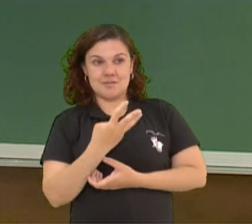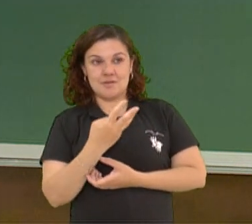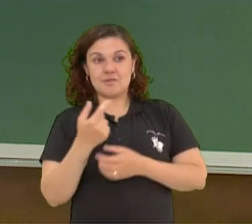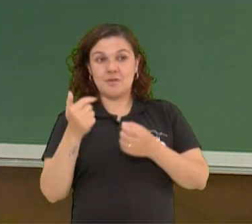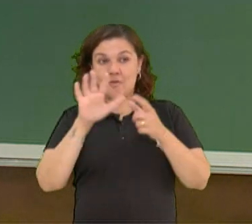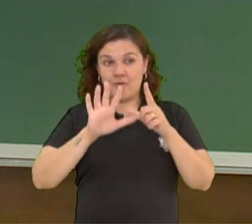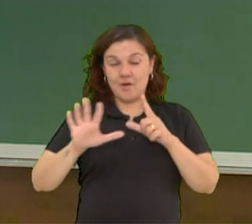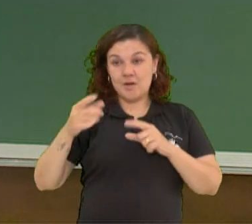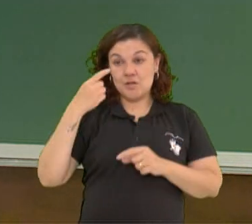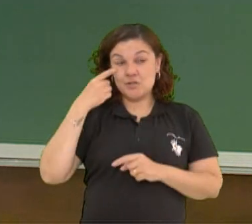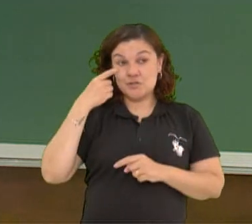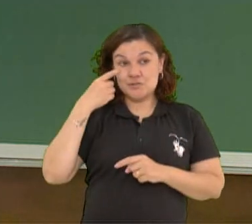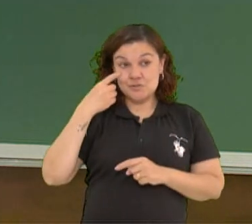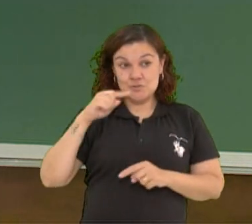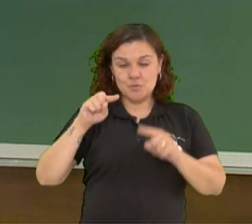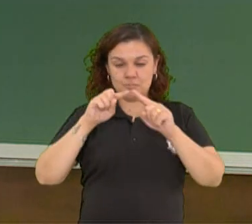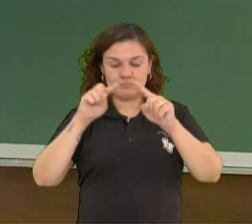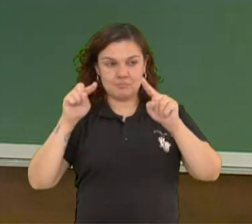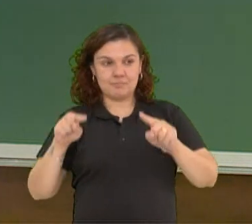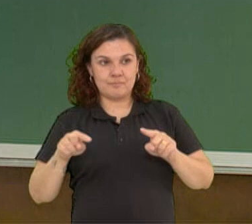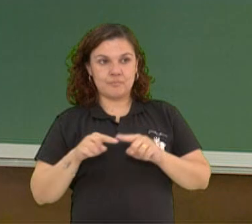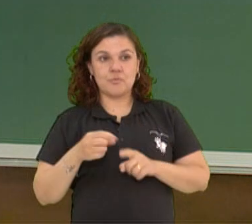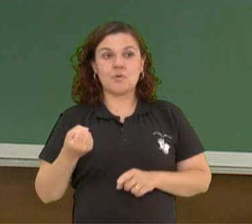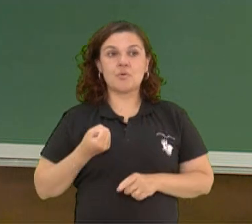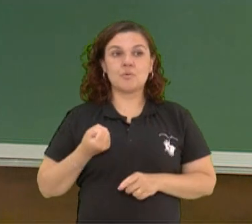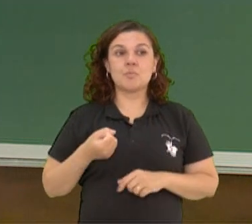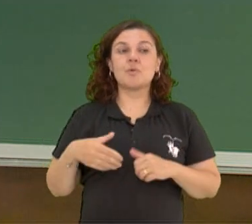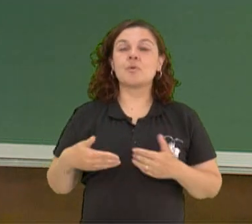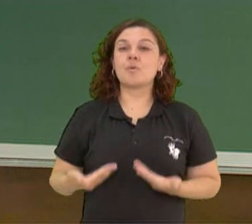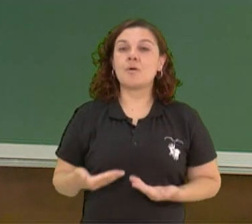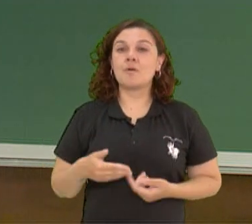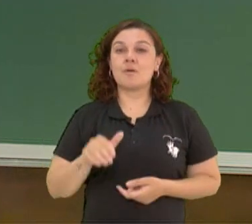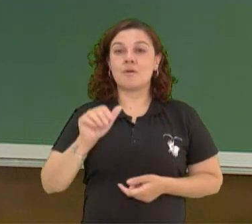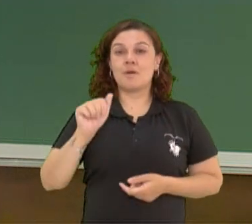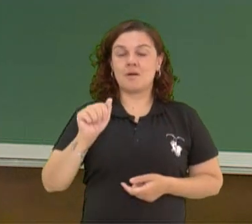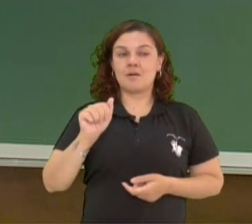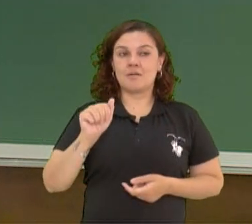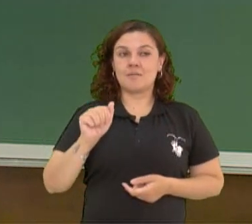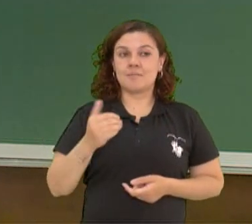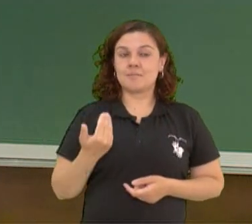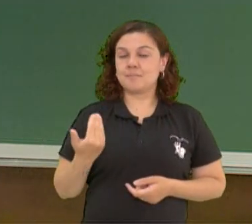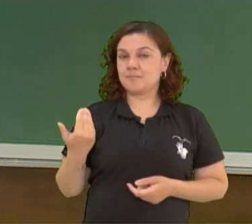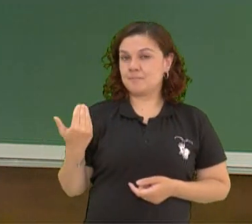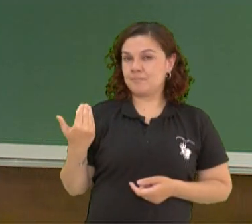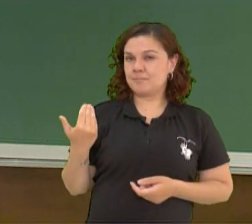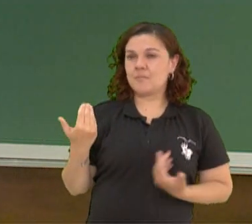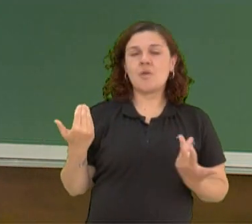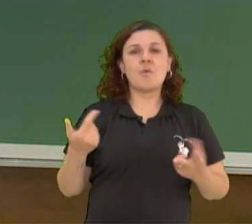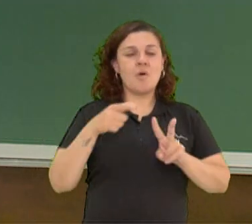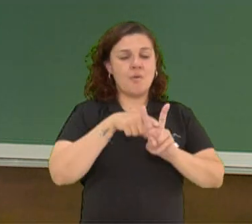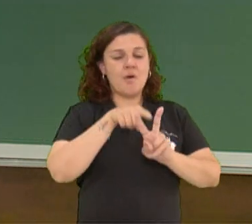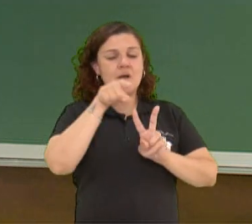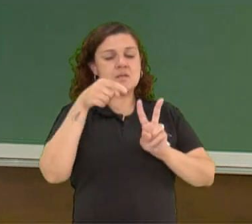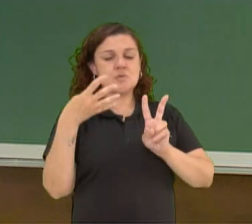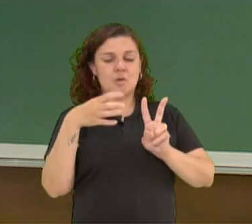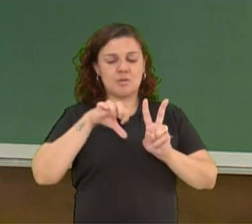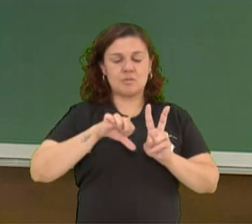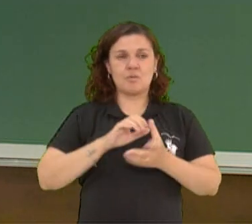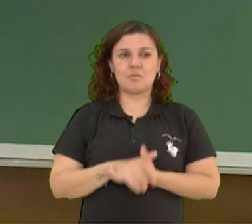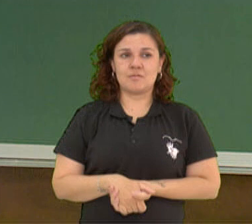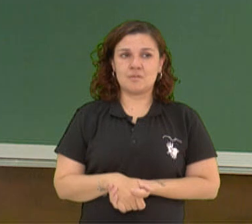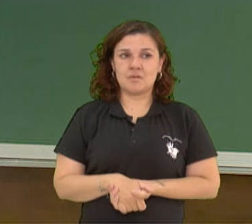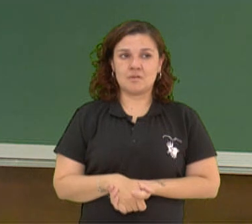figura, descubra geometricamente o valor de raiz quadrada de 4 nonos. qual que é a raiz quadrada de 4 nonos?